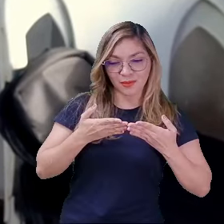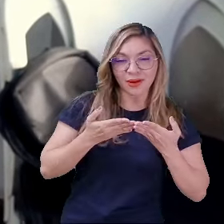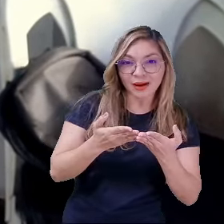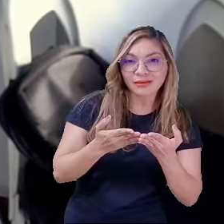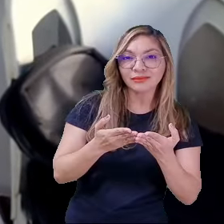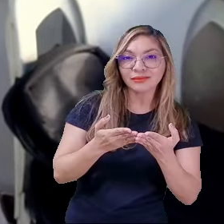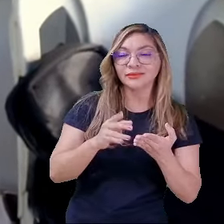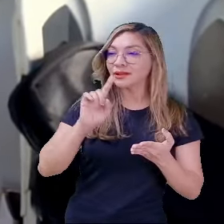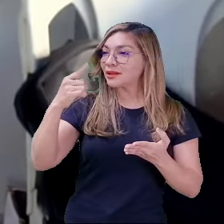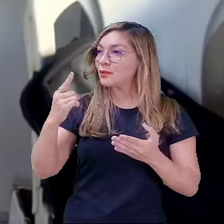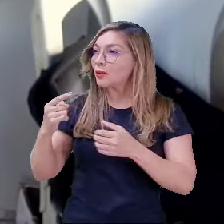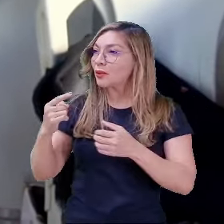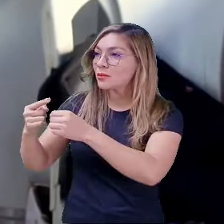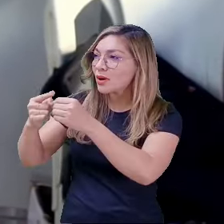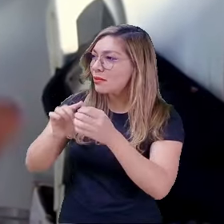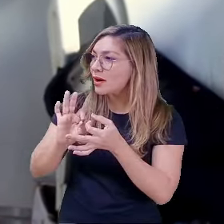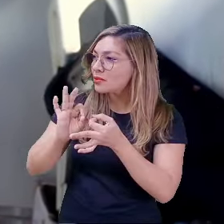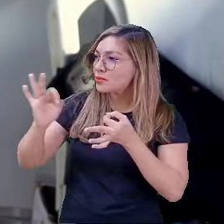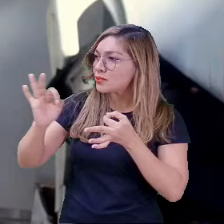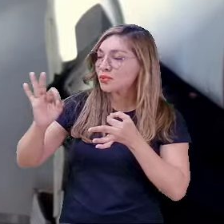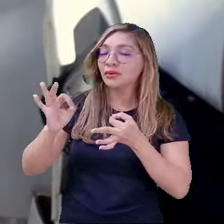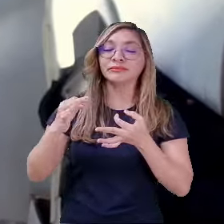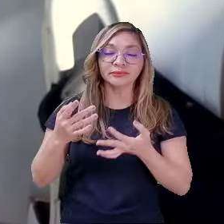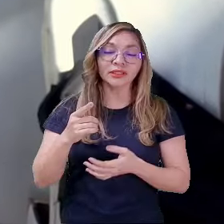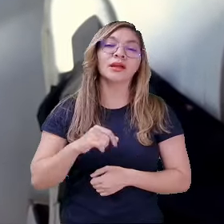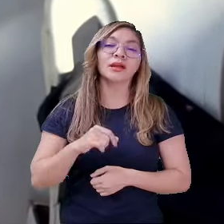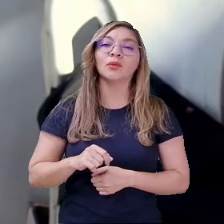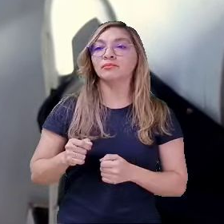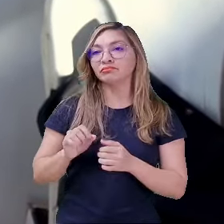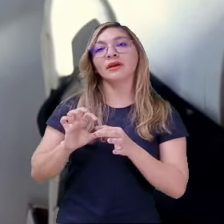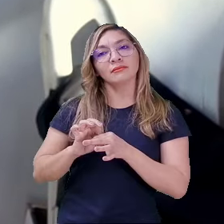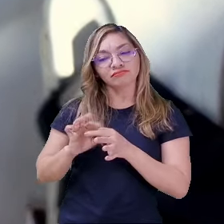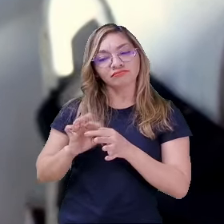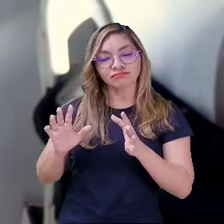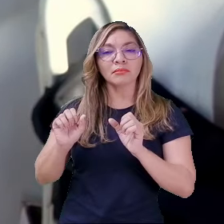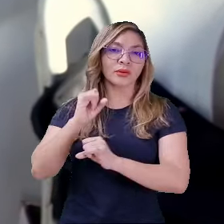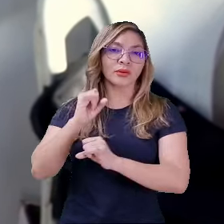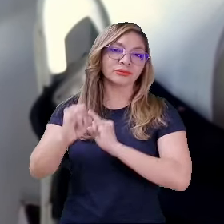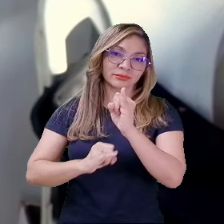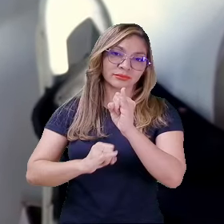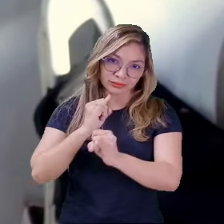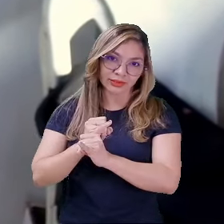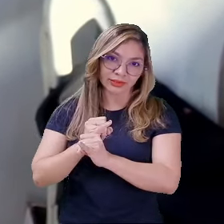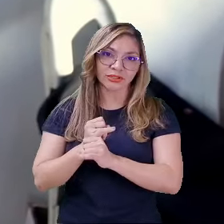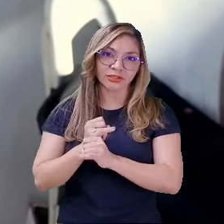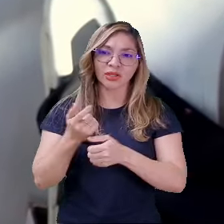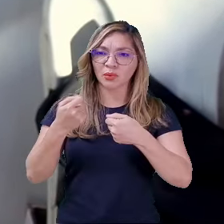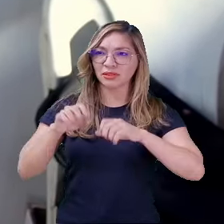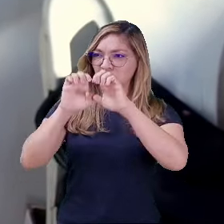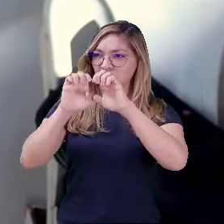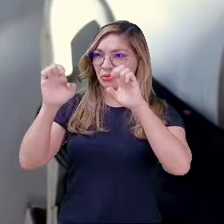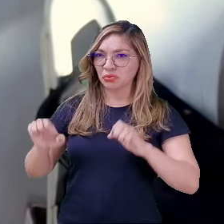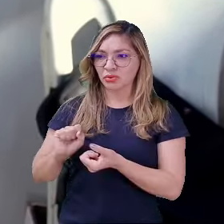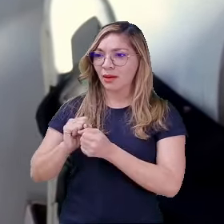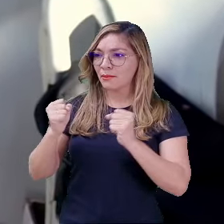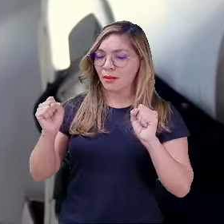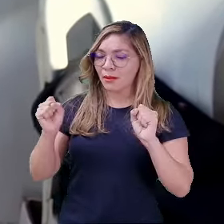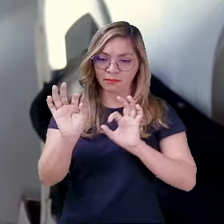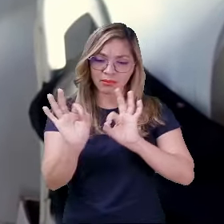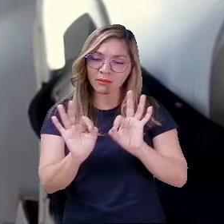outra comunidade, então a gente colocou, ela vai funcionar. Não precisa de uma infraestrutura grande para que ela seja montada, né?